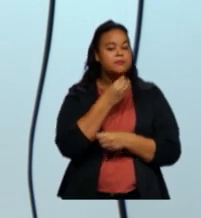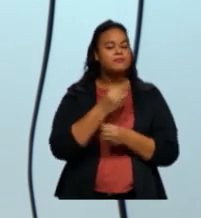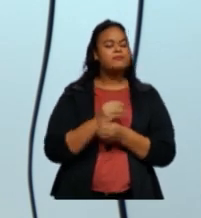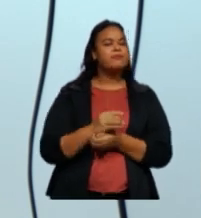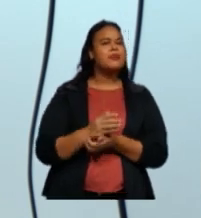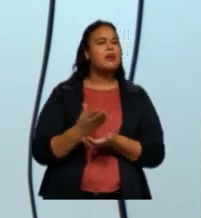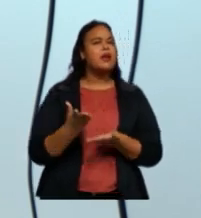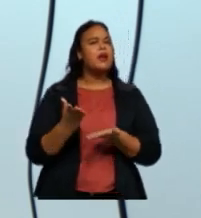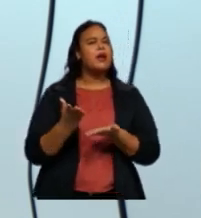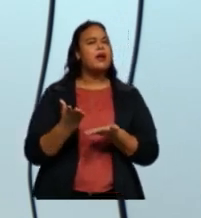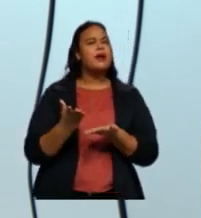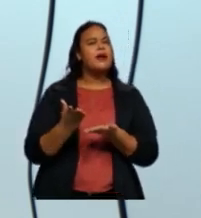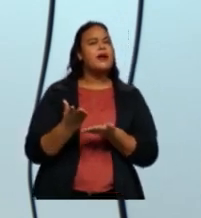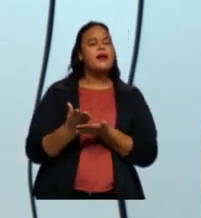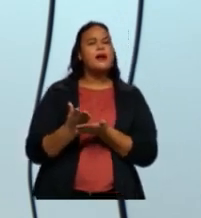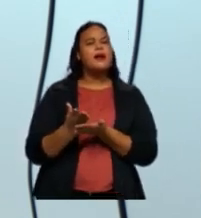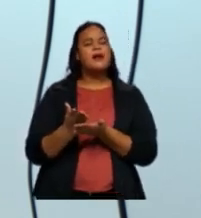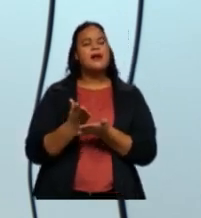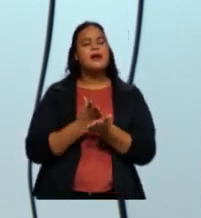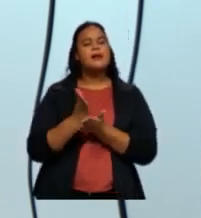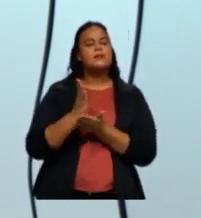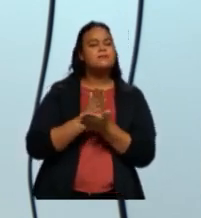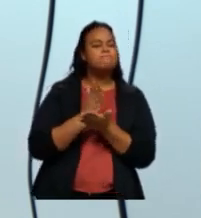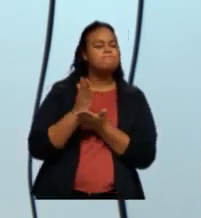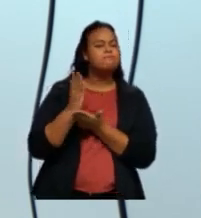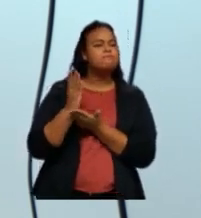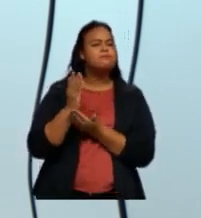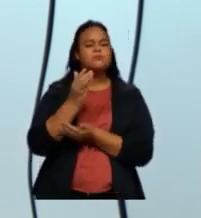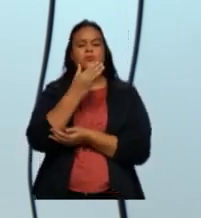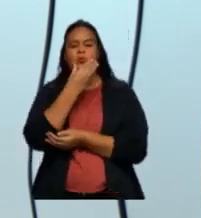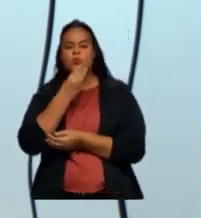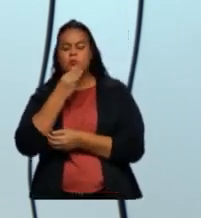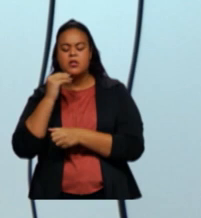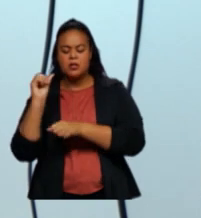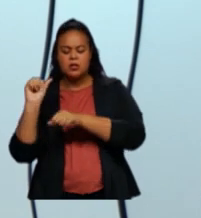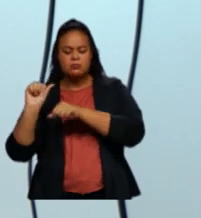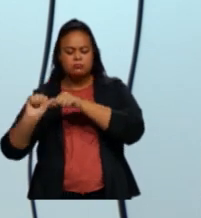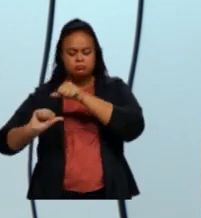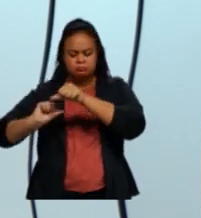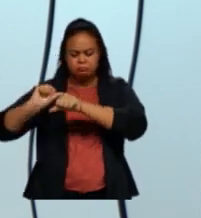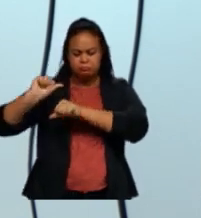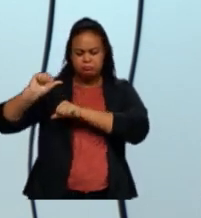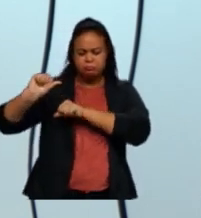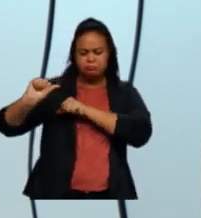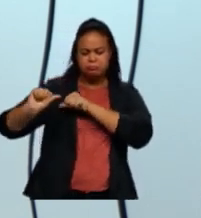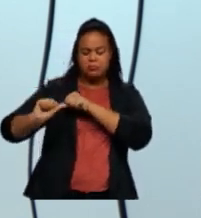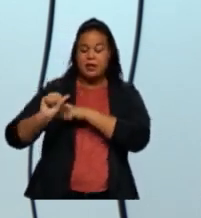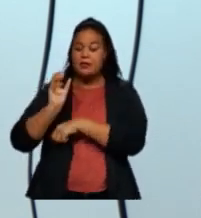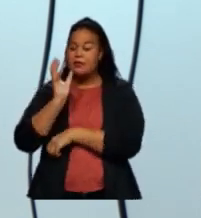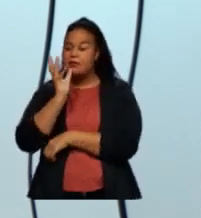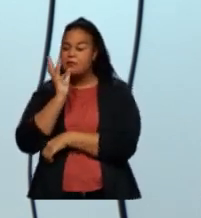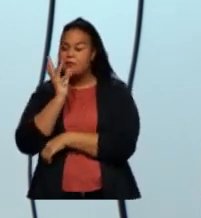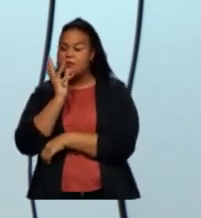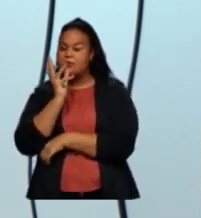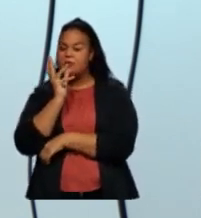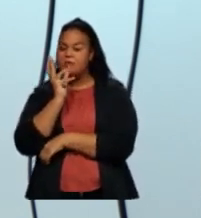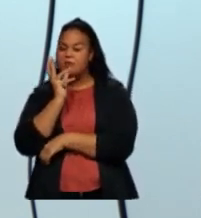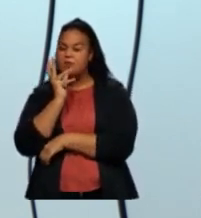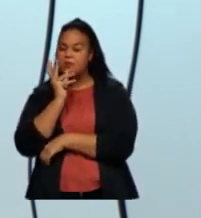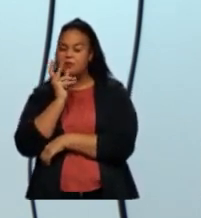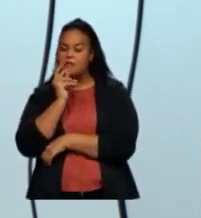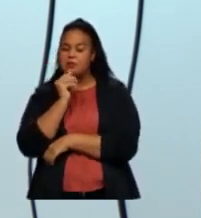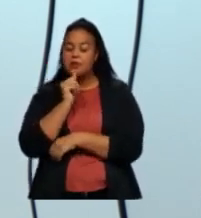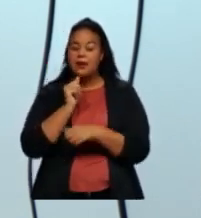Geralmente, os meninos, o desenvolvimento do corpo deles é um pouco mais tardia em relação à das